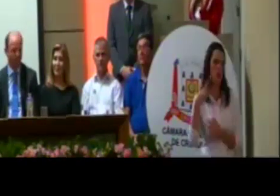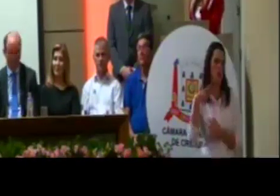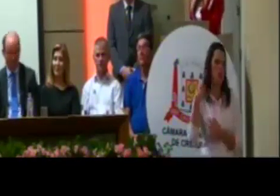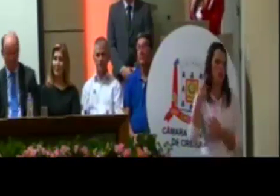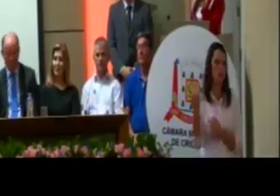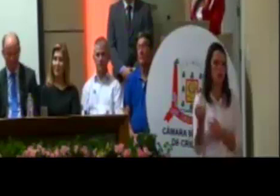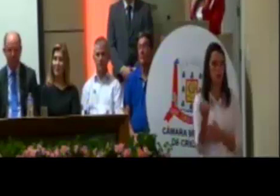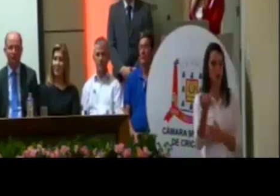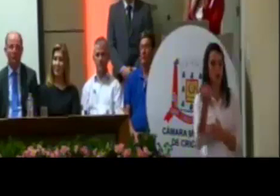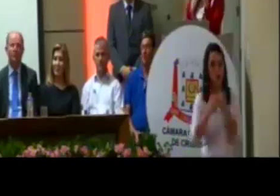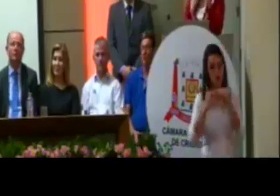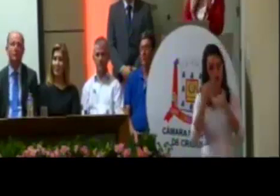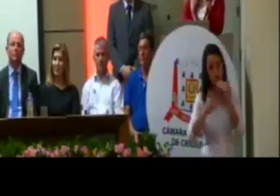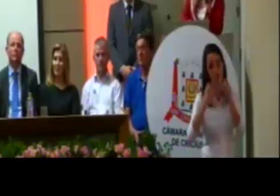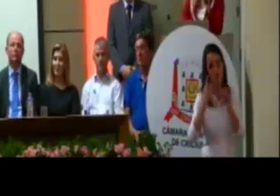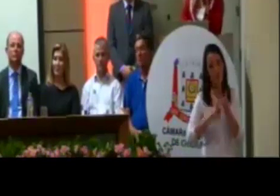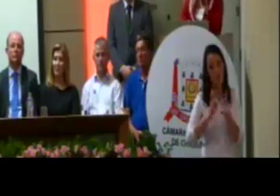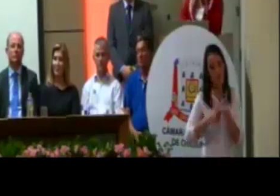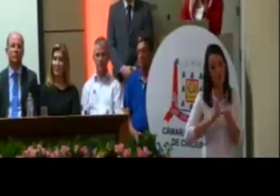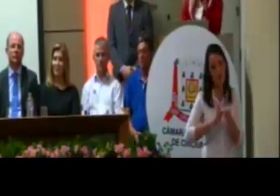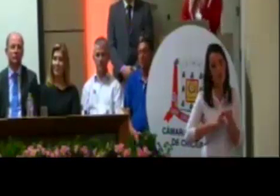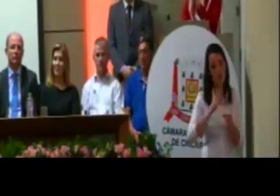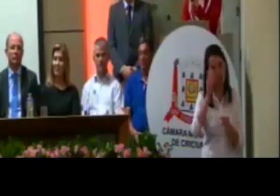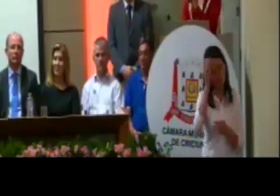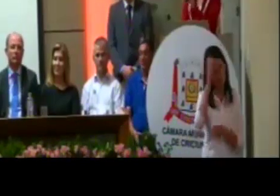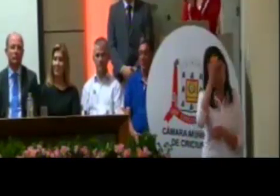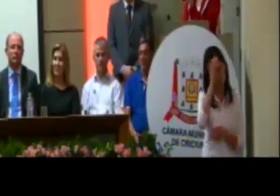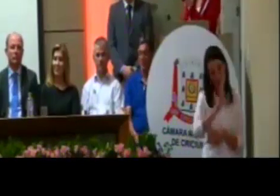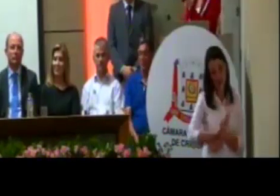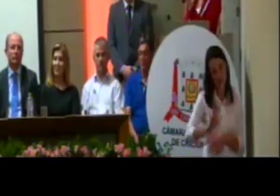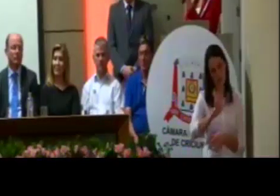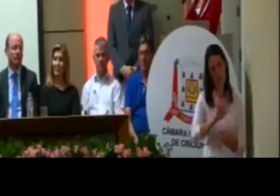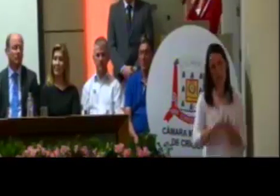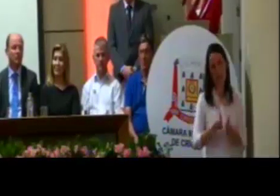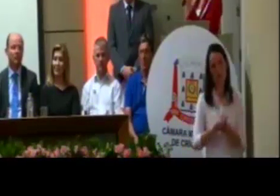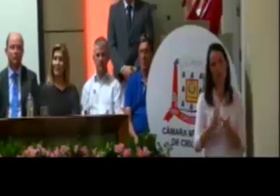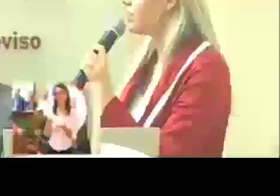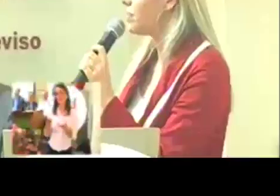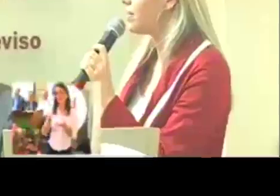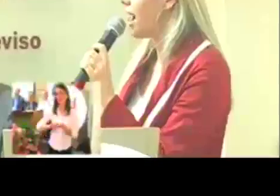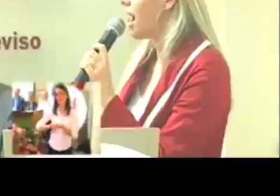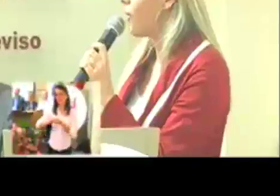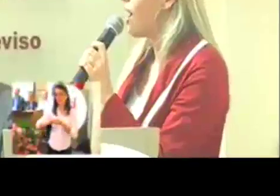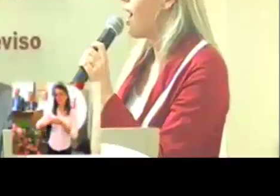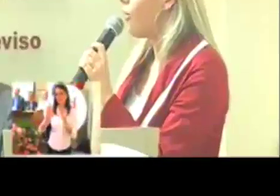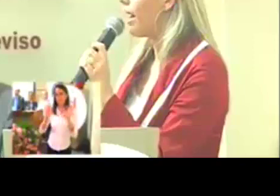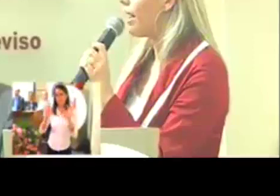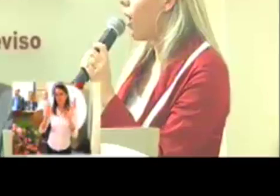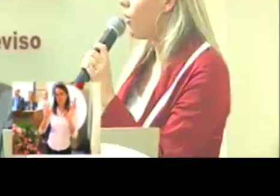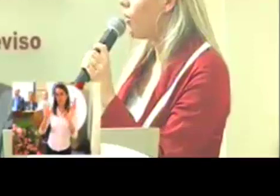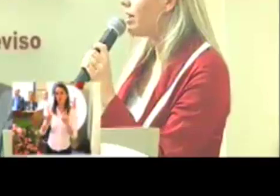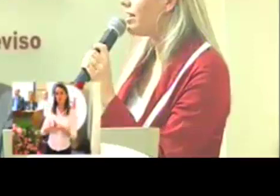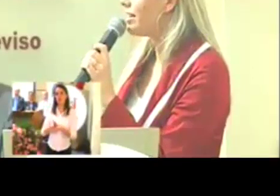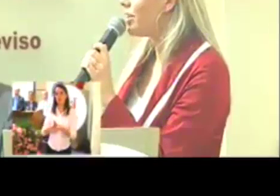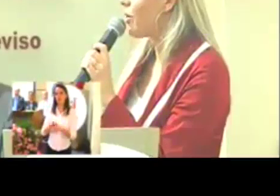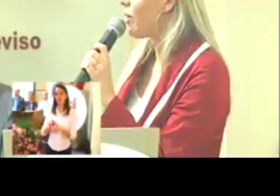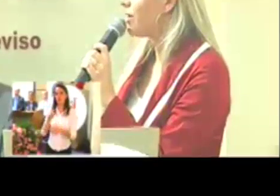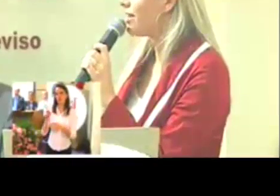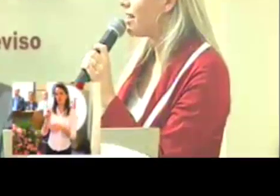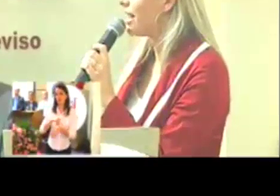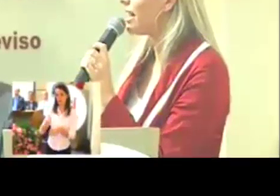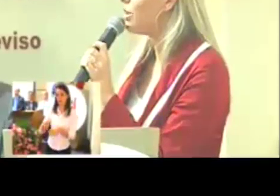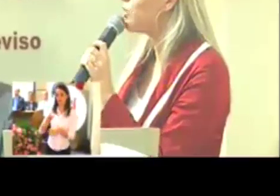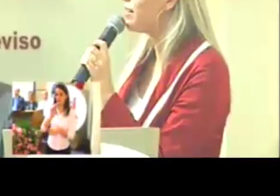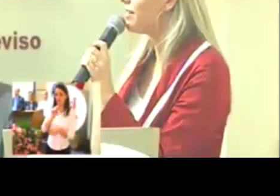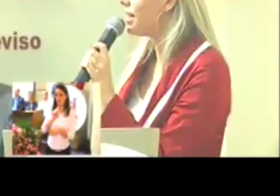pessoas que são importantes no desenvolvimento da nossa cidade e região. Eu gostaria de fazer um cumprimento especial ao Paiol,